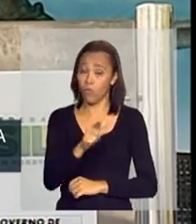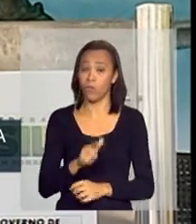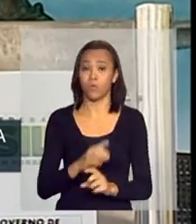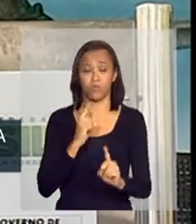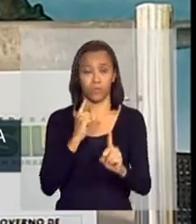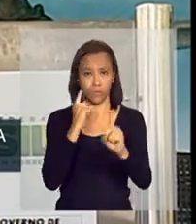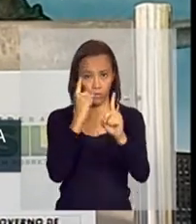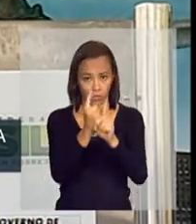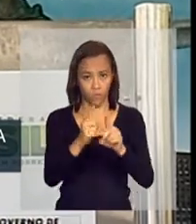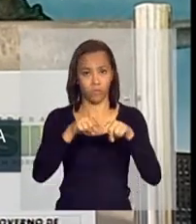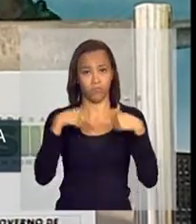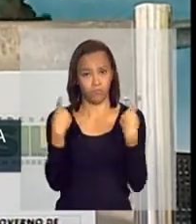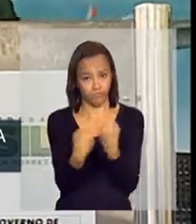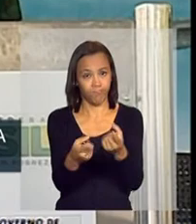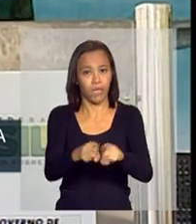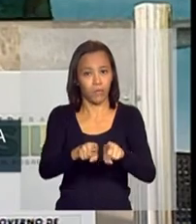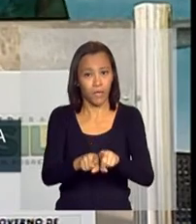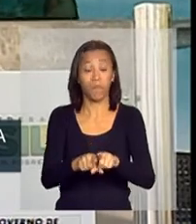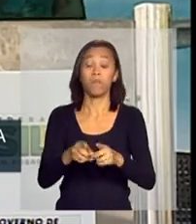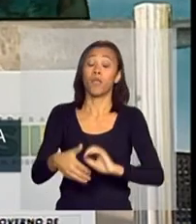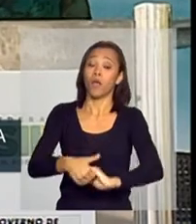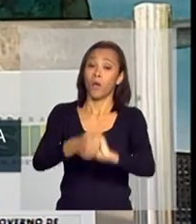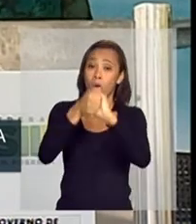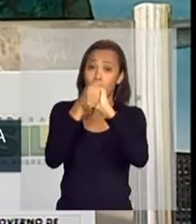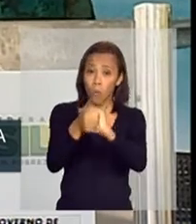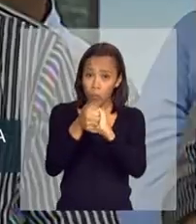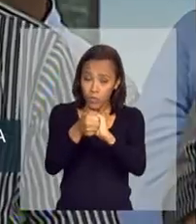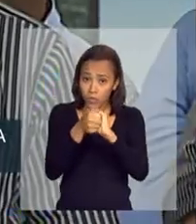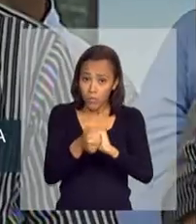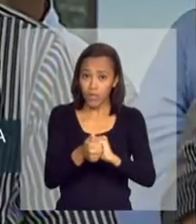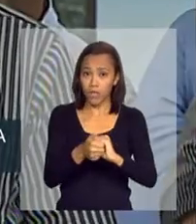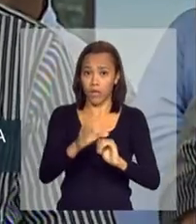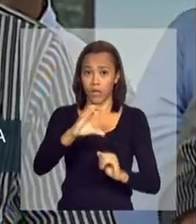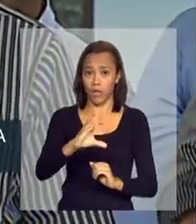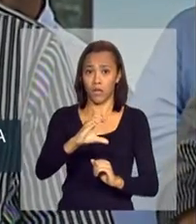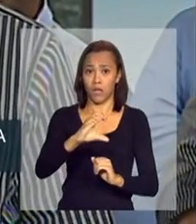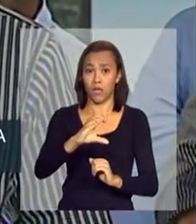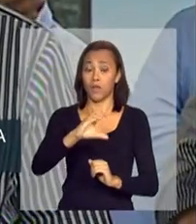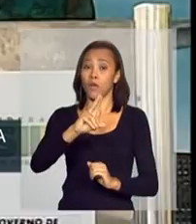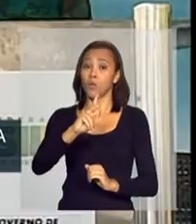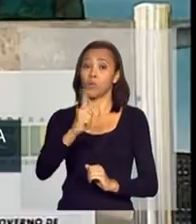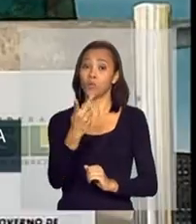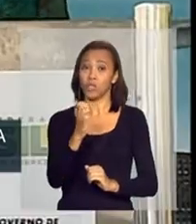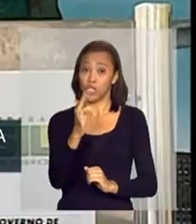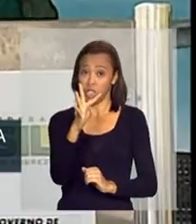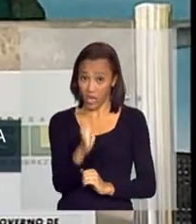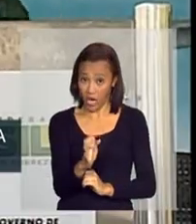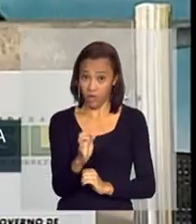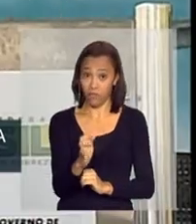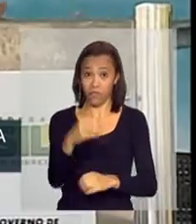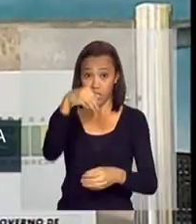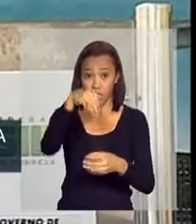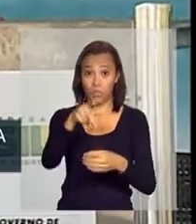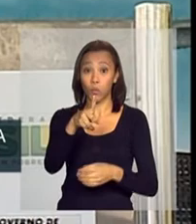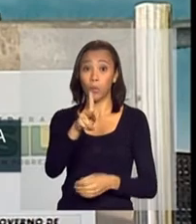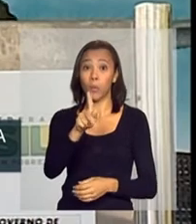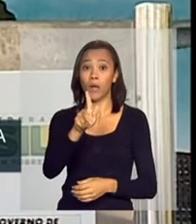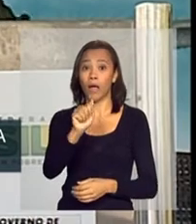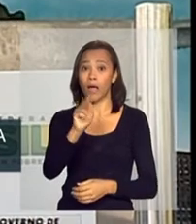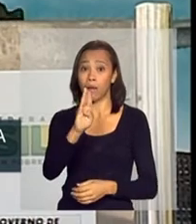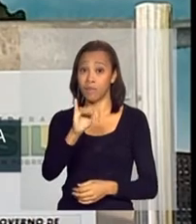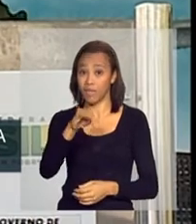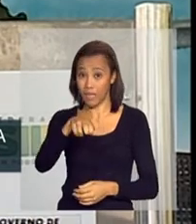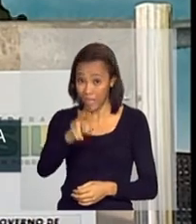na nossa outra cerimônia. Cumprimentar o chefe do Gabinete de Segurança Institucional,